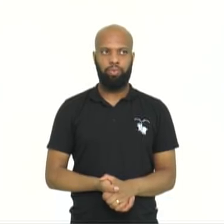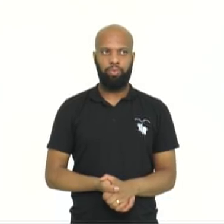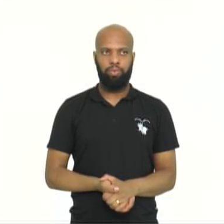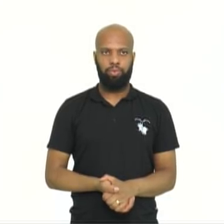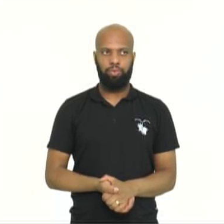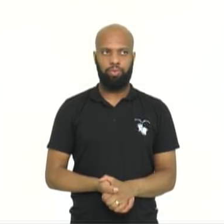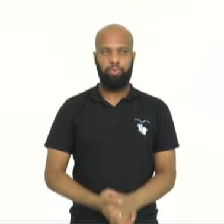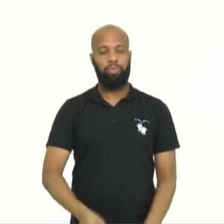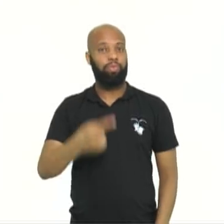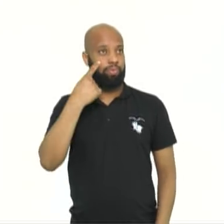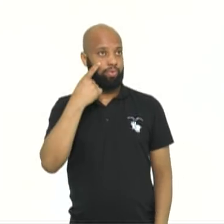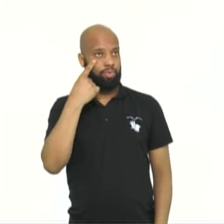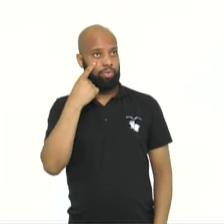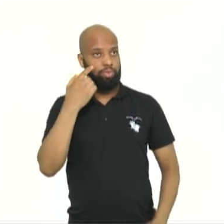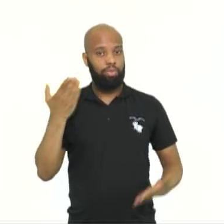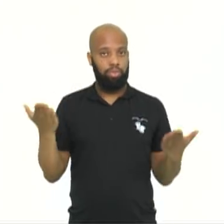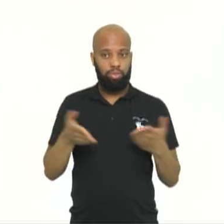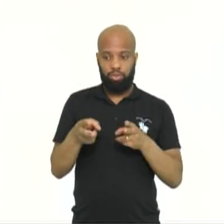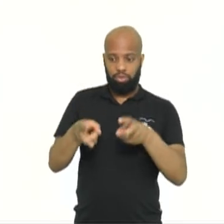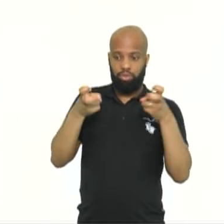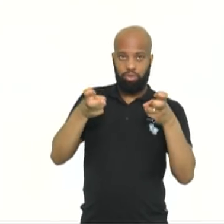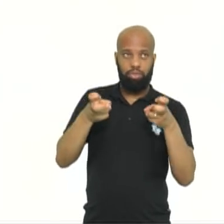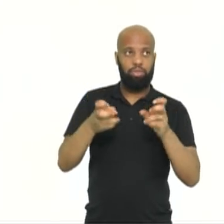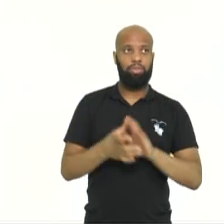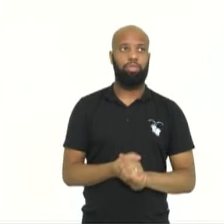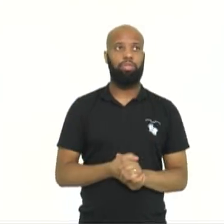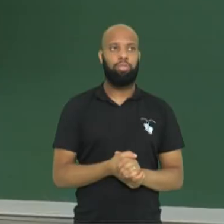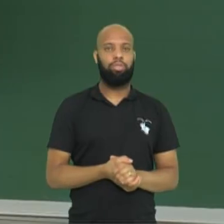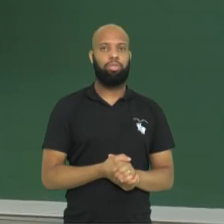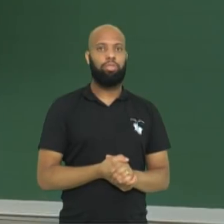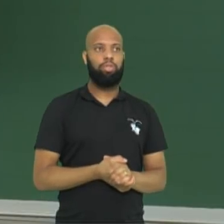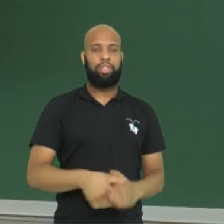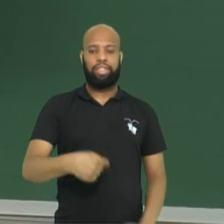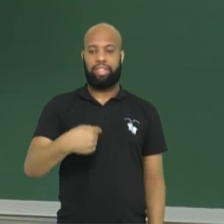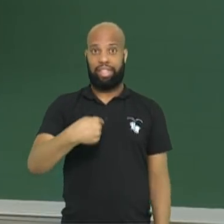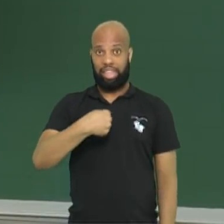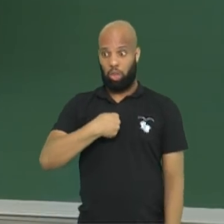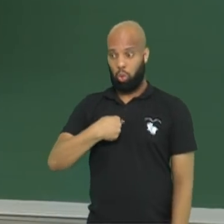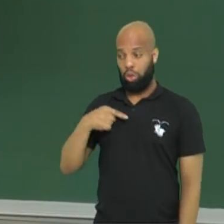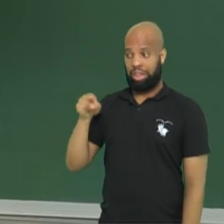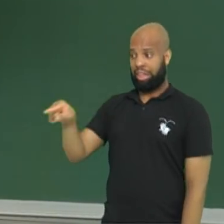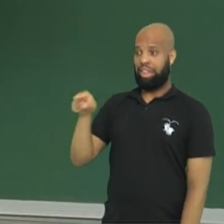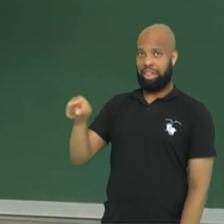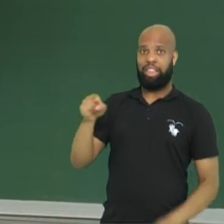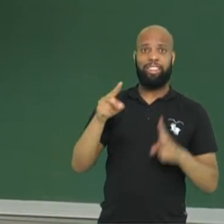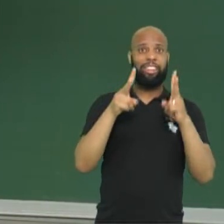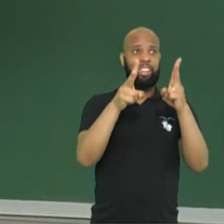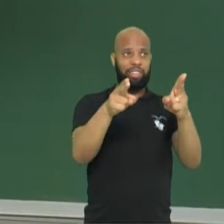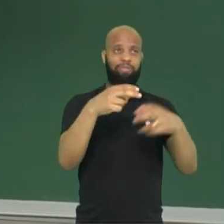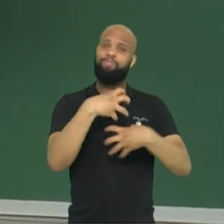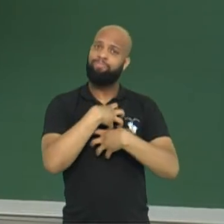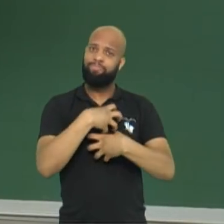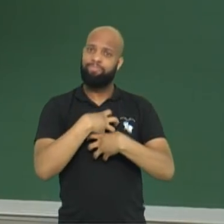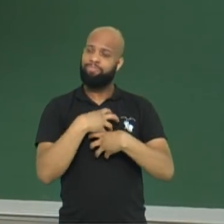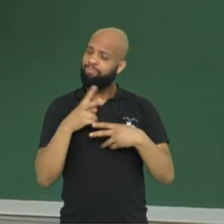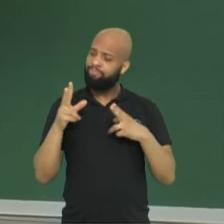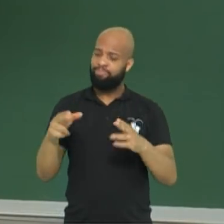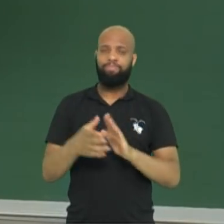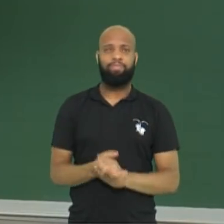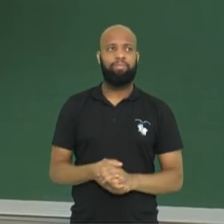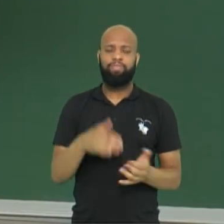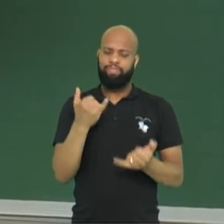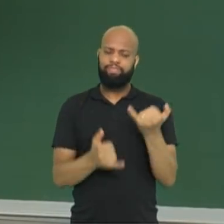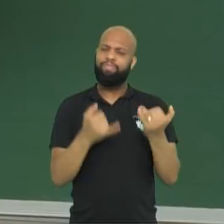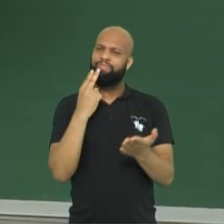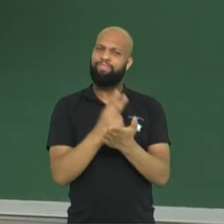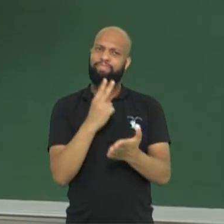cantaram. Observe aqui que fica aqui, ó, eu e ele é igual, não é igual? Né? Então, aqui parece a